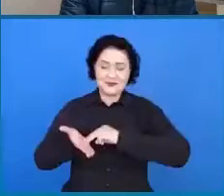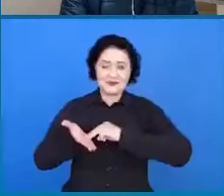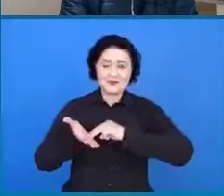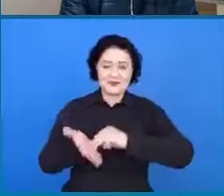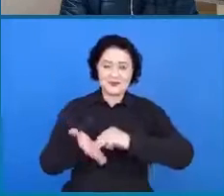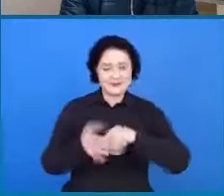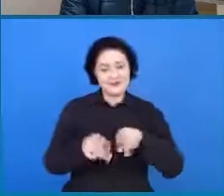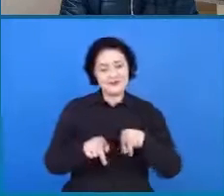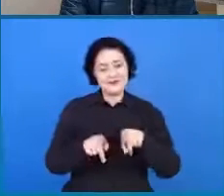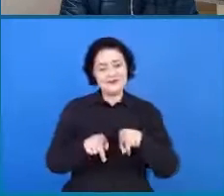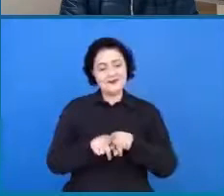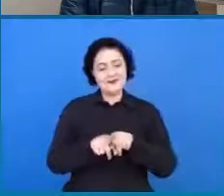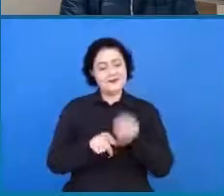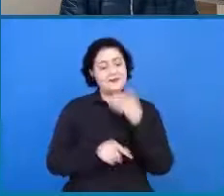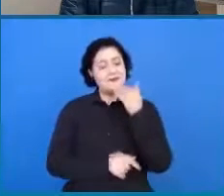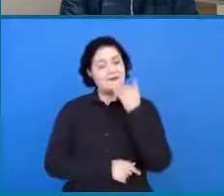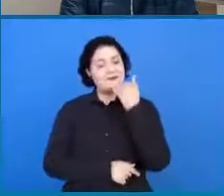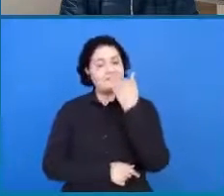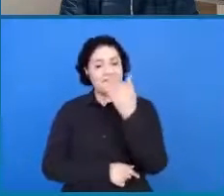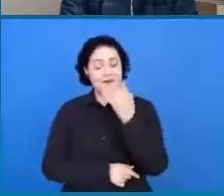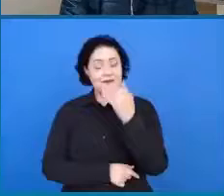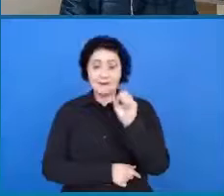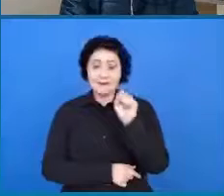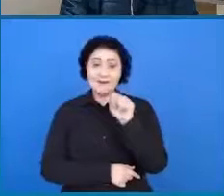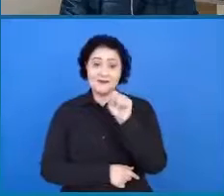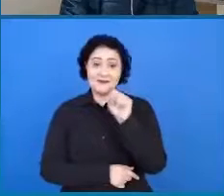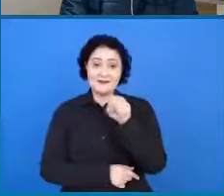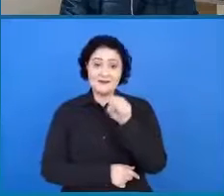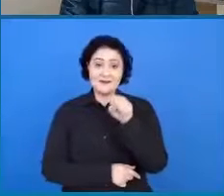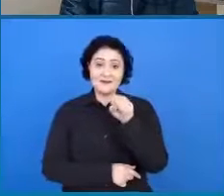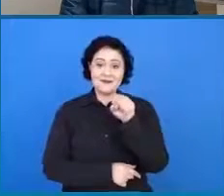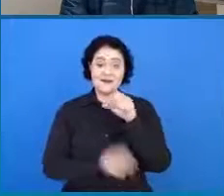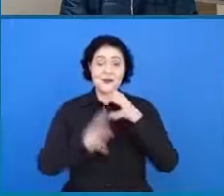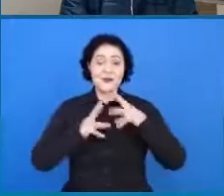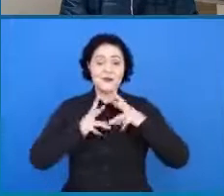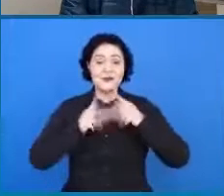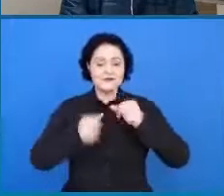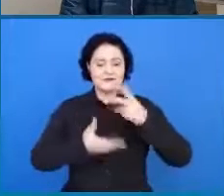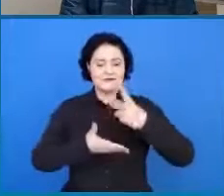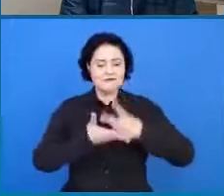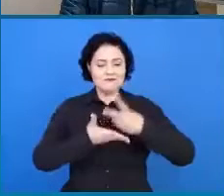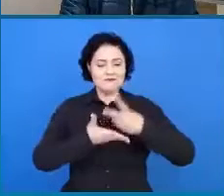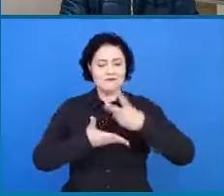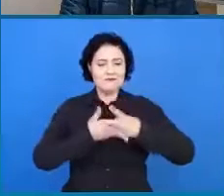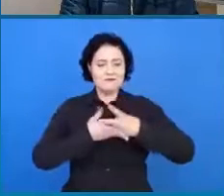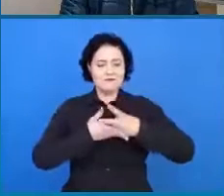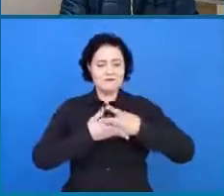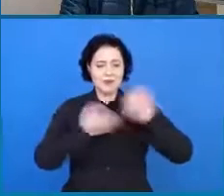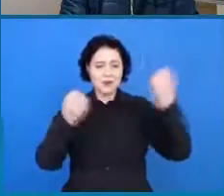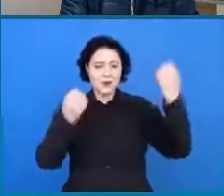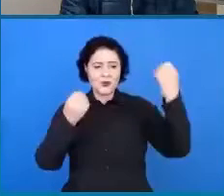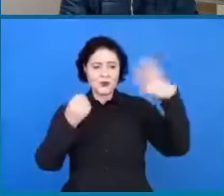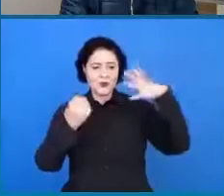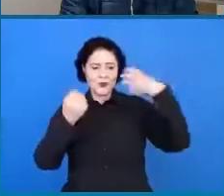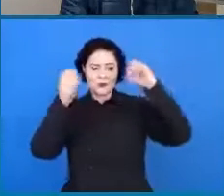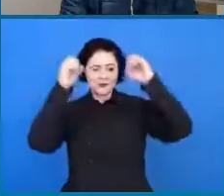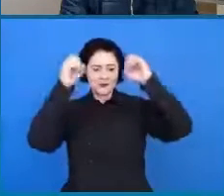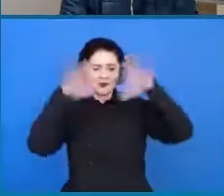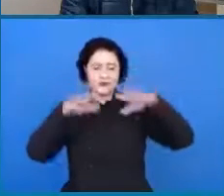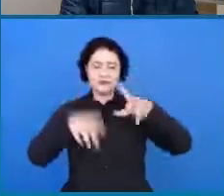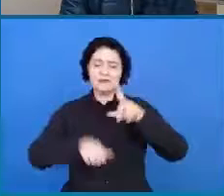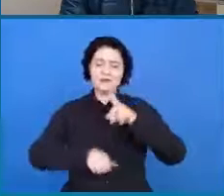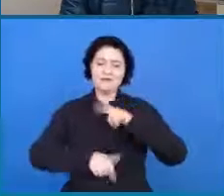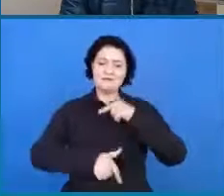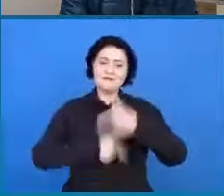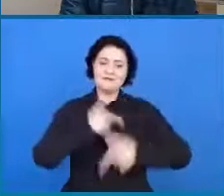que ela pede que sejamos todos sempre iluminados e que possui e prossigamos